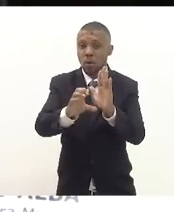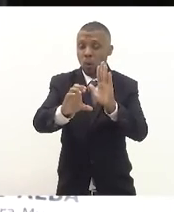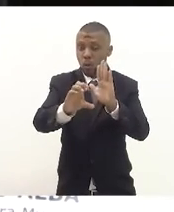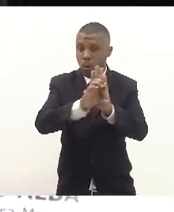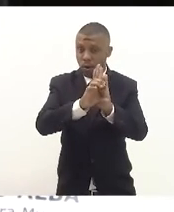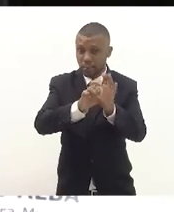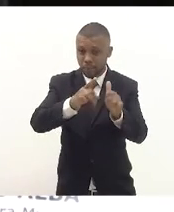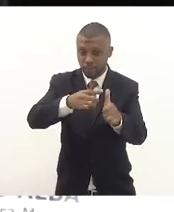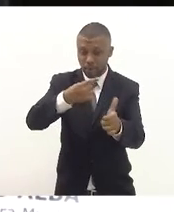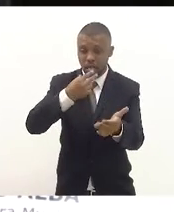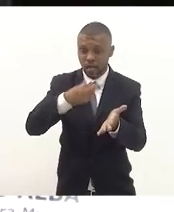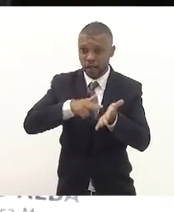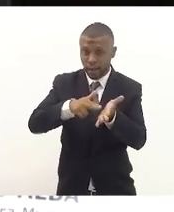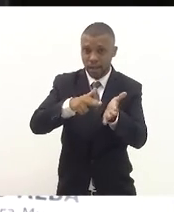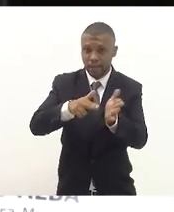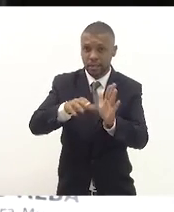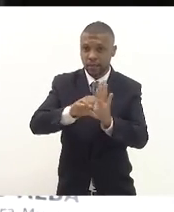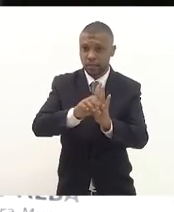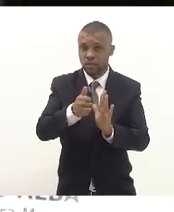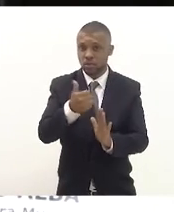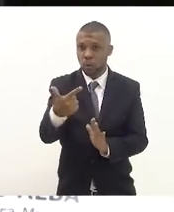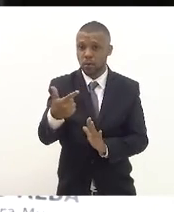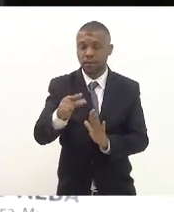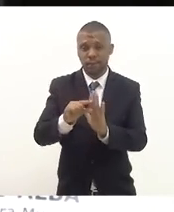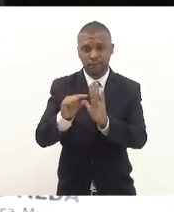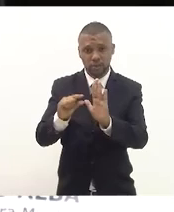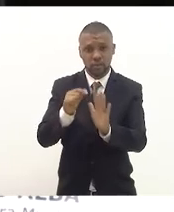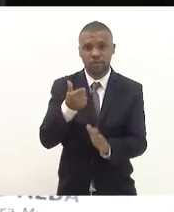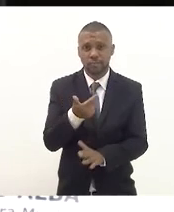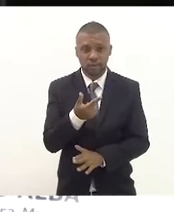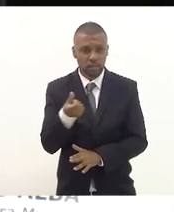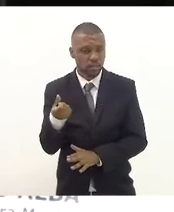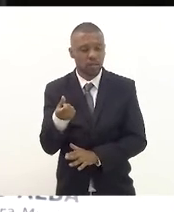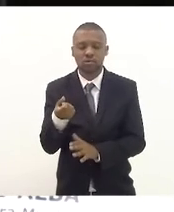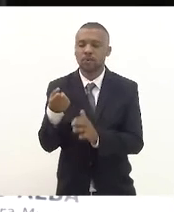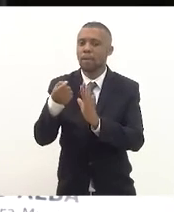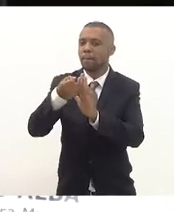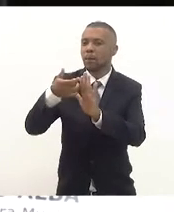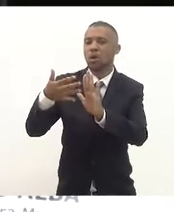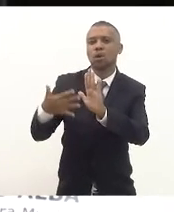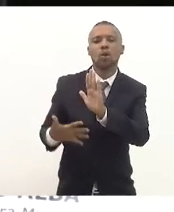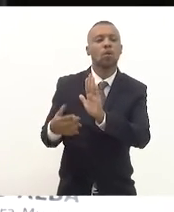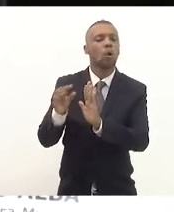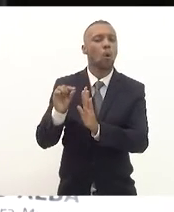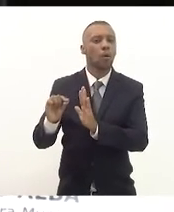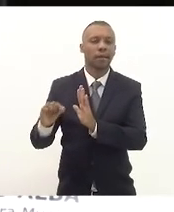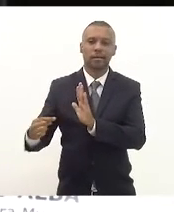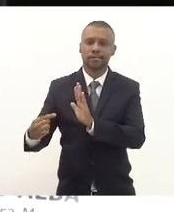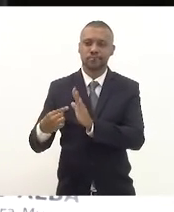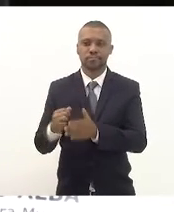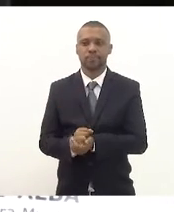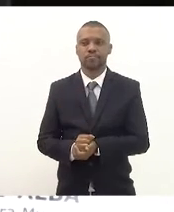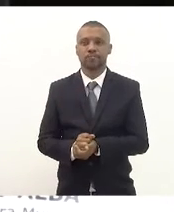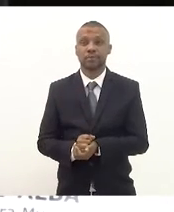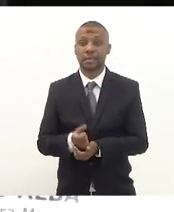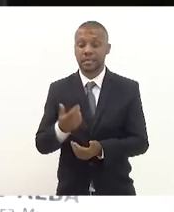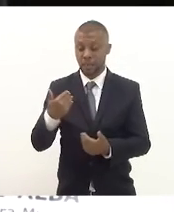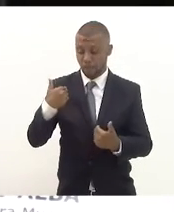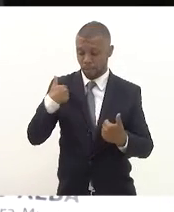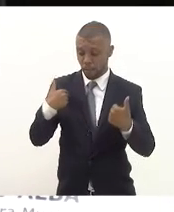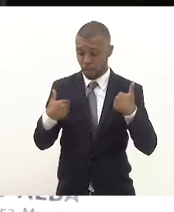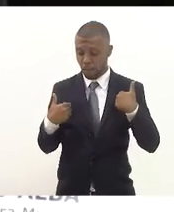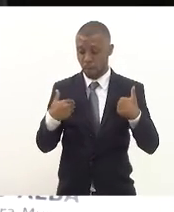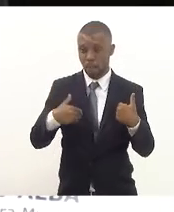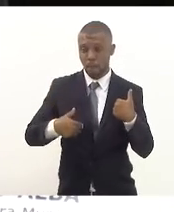Coríntios 1226 fala o seguinte que quando um membro desse corpo